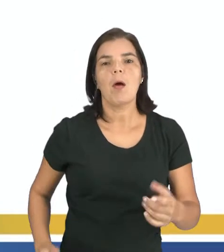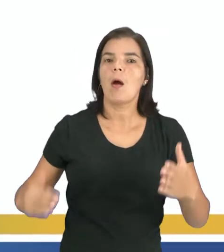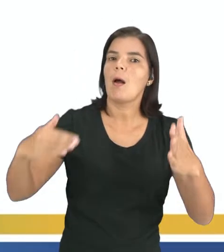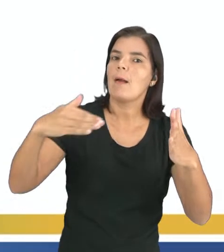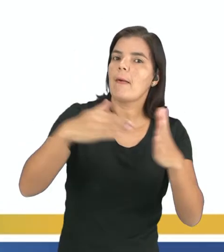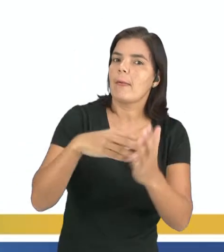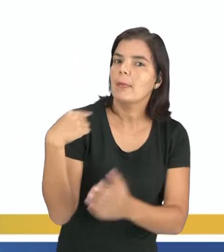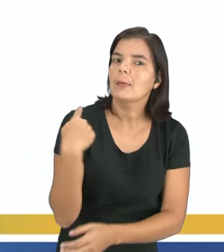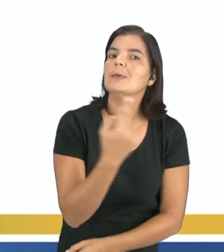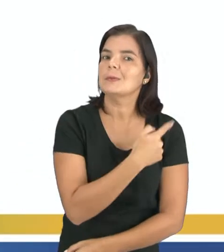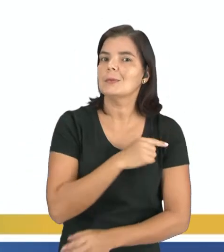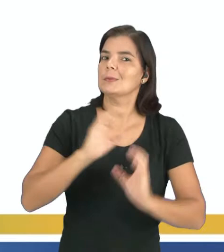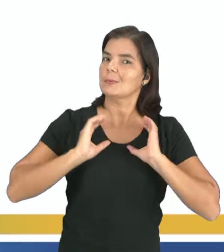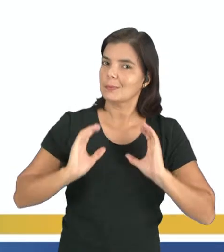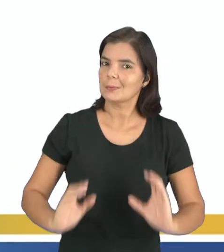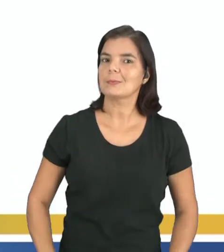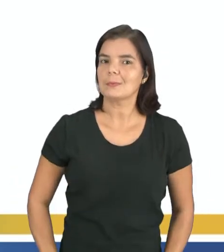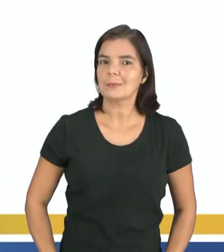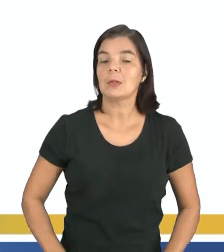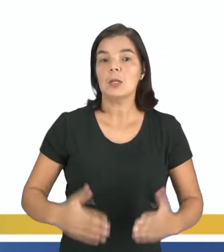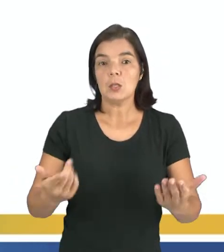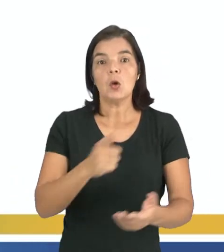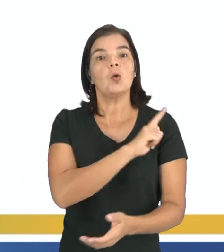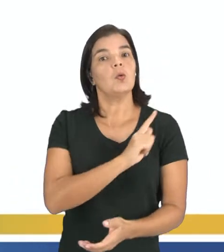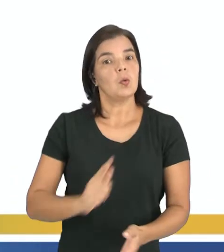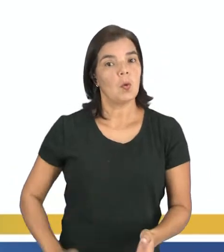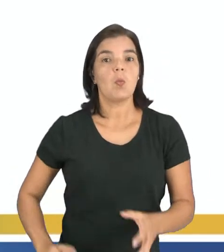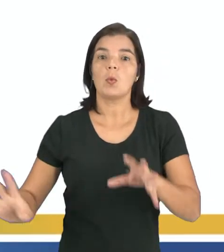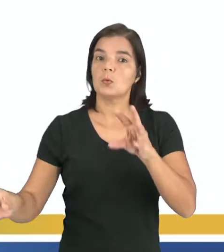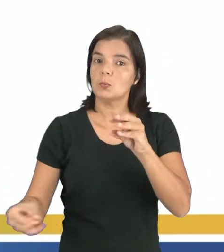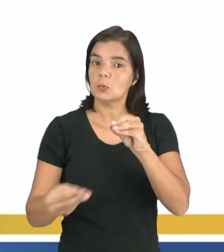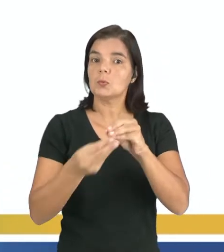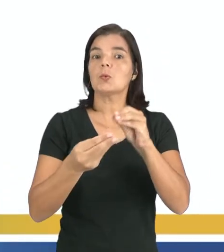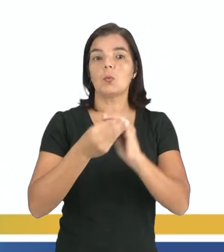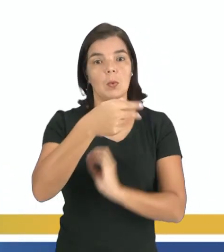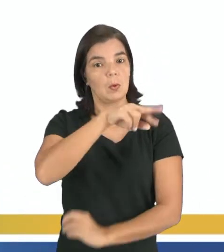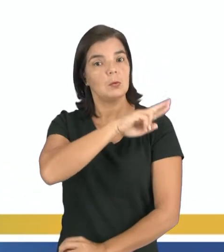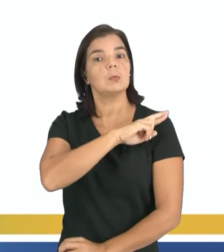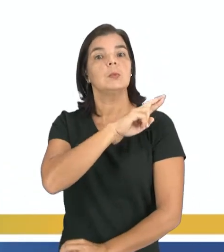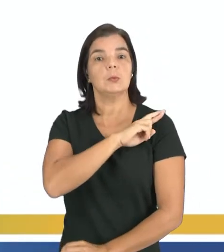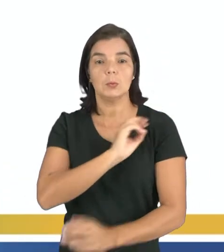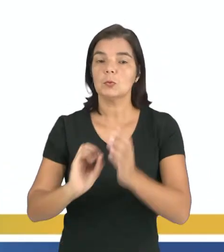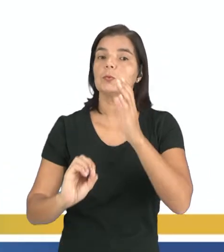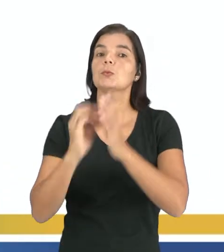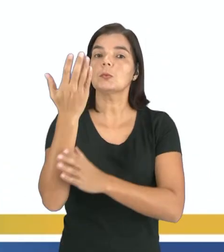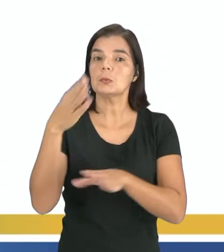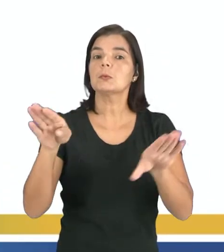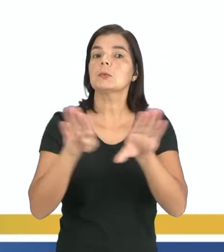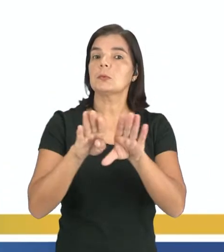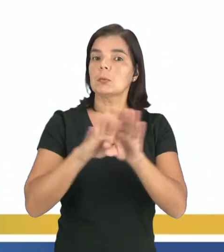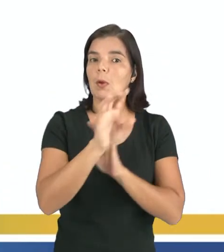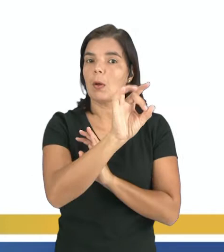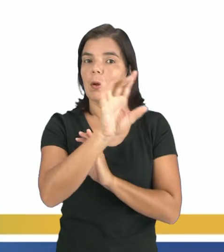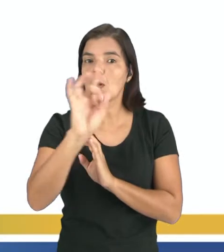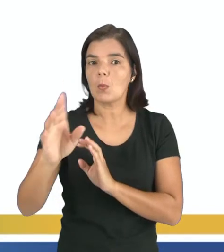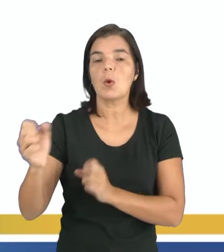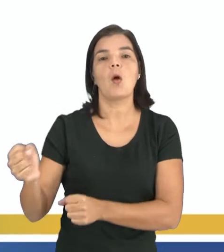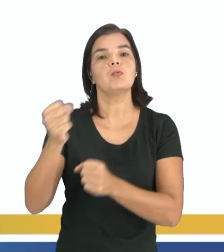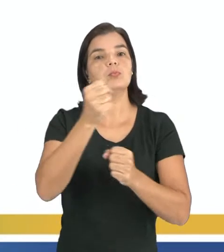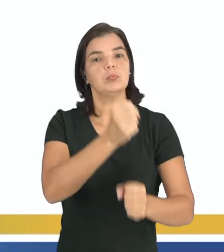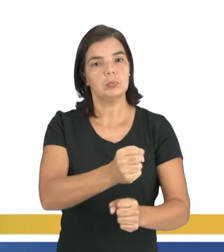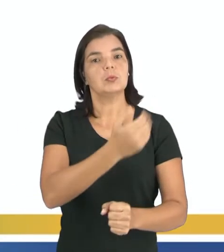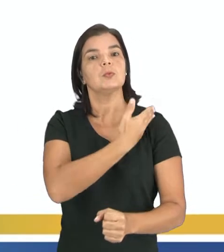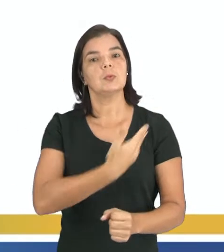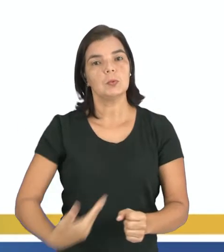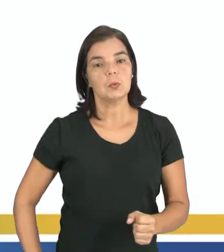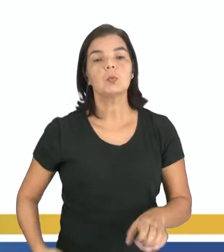até nós, né, cidadãos. Então, o governo completa aí as atividades dele, realiza as ações que cabem ao poder público